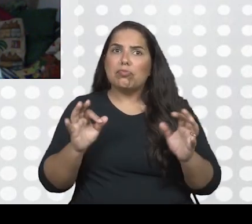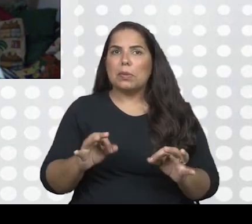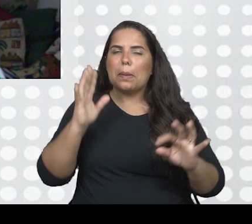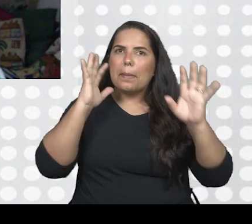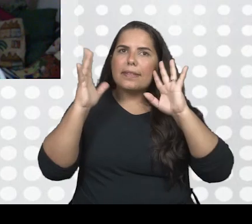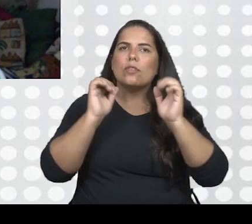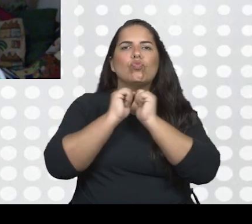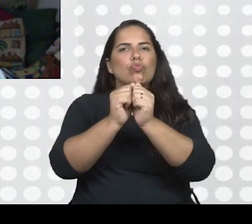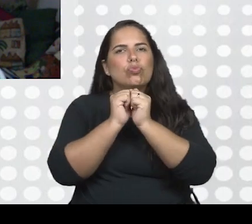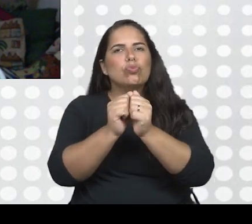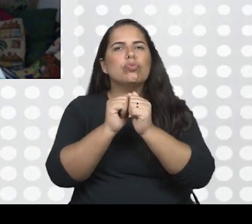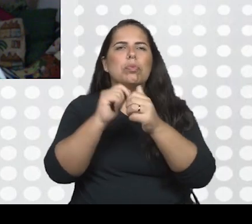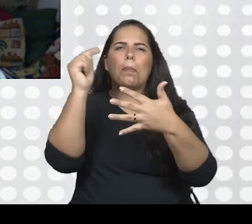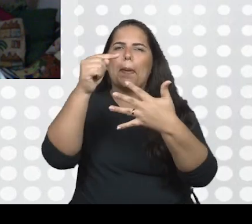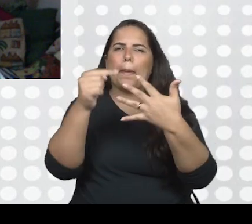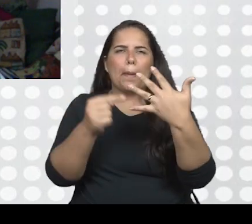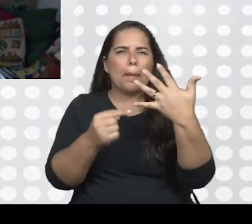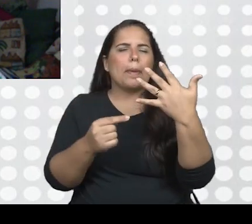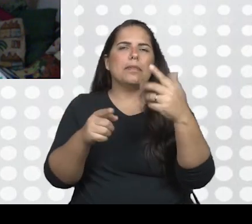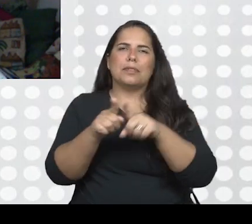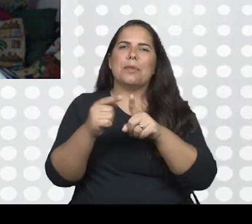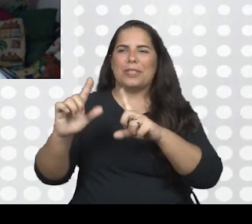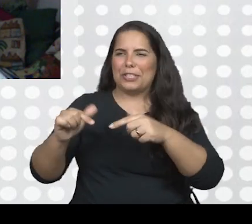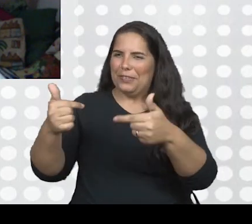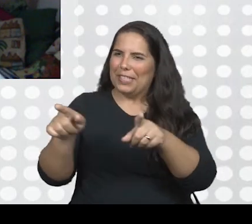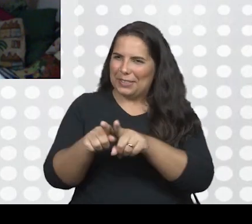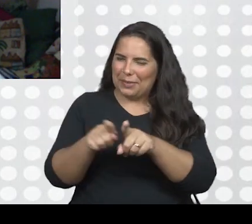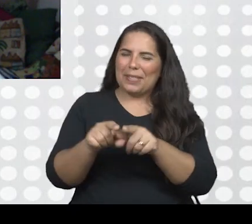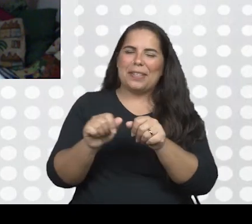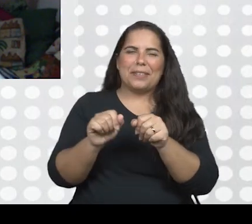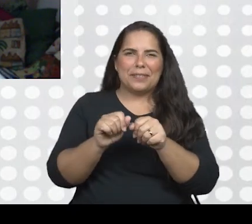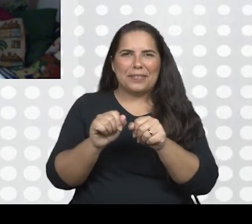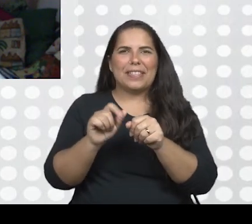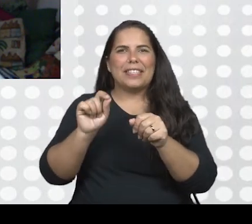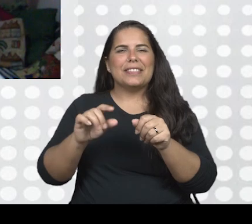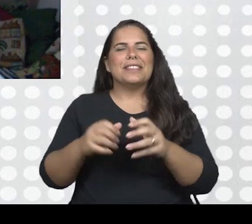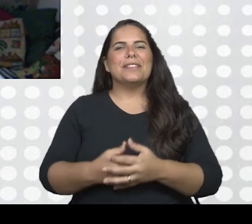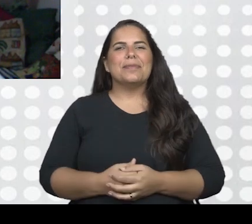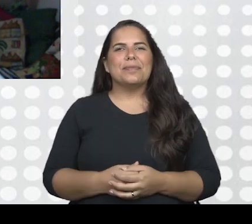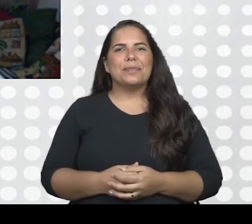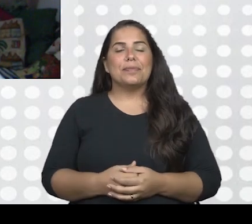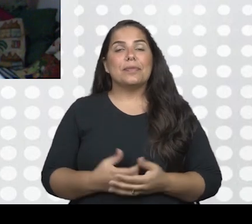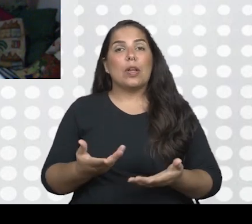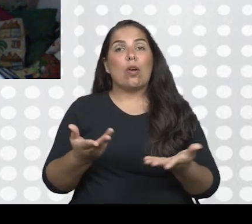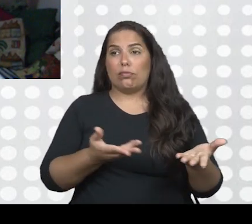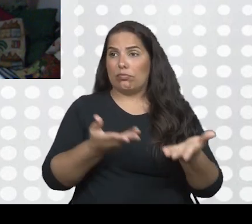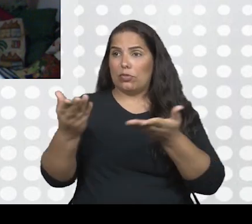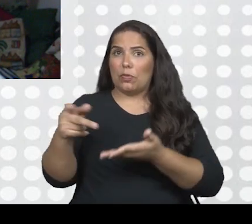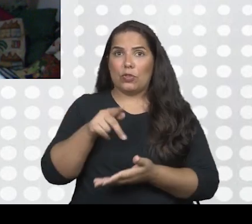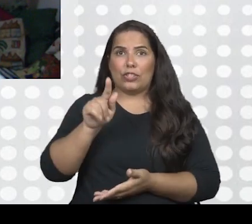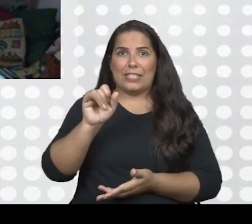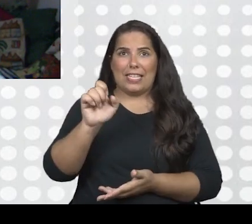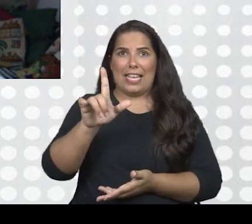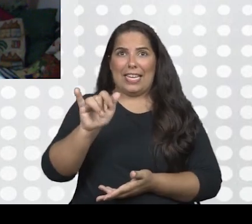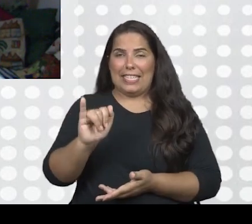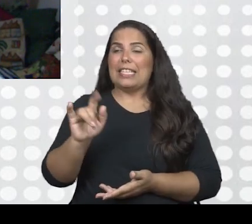justamente pensar junto, né, entre várias outras atividades do complexo, a Cátedra de Formação de Professores. Vou passar, então, a palavra para a professora